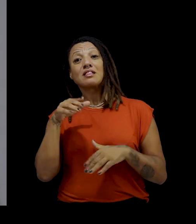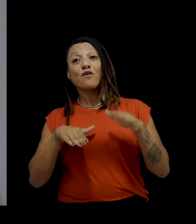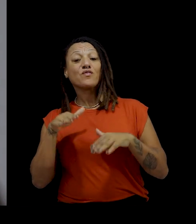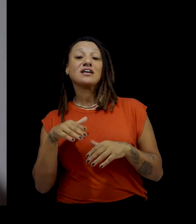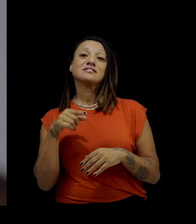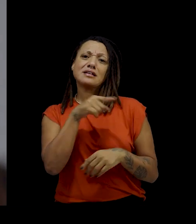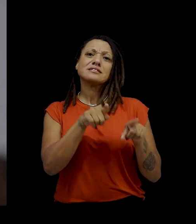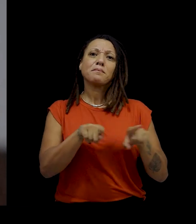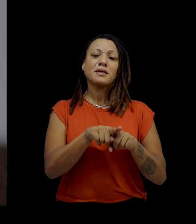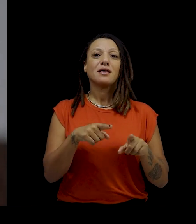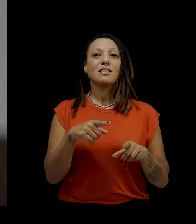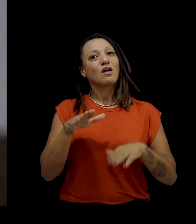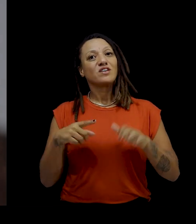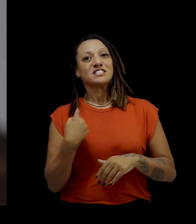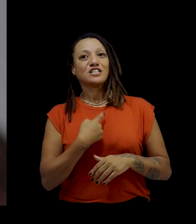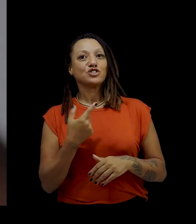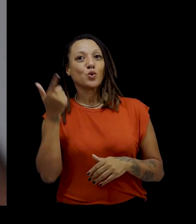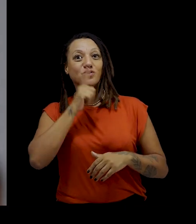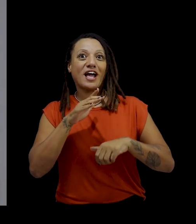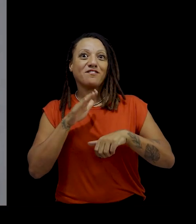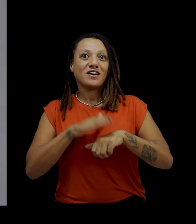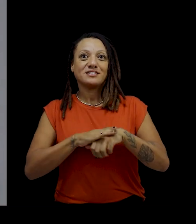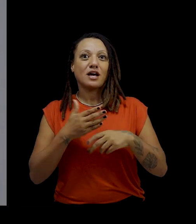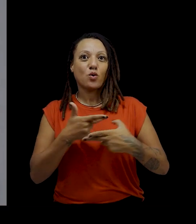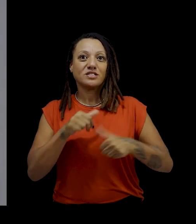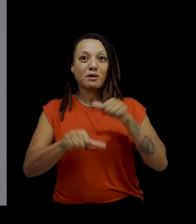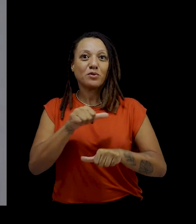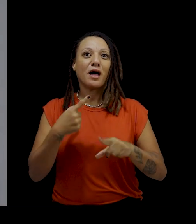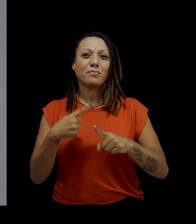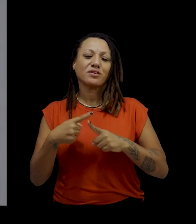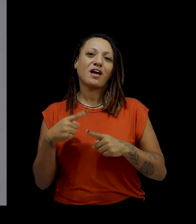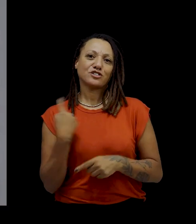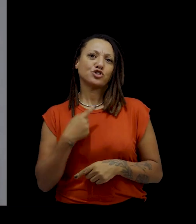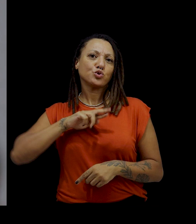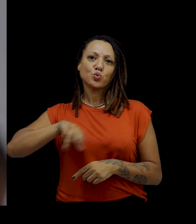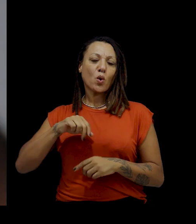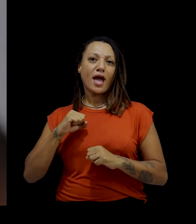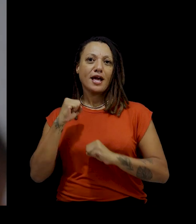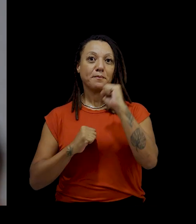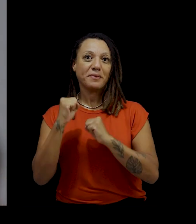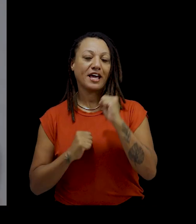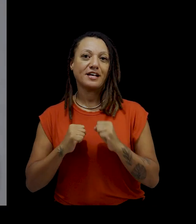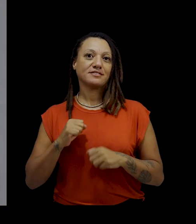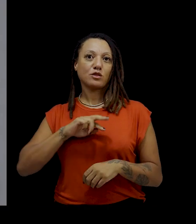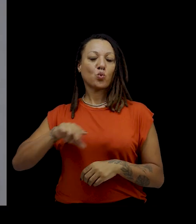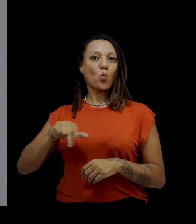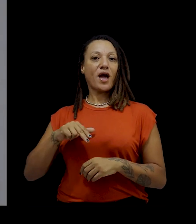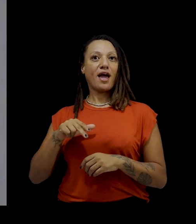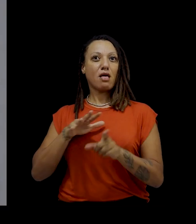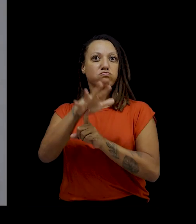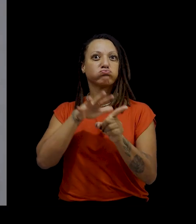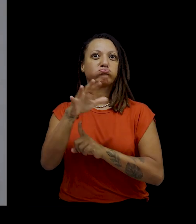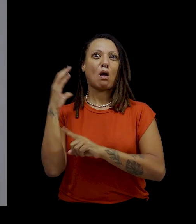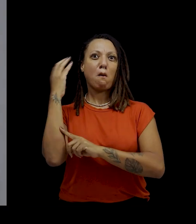consigamos fazer tanto porque a gente realmente não é uma grande empresa, a gente não tem ali uma mídia em massa, ou